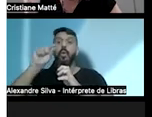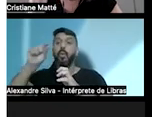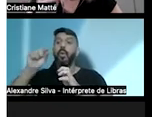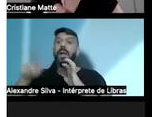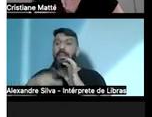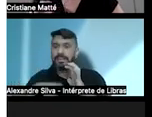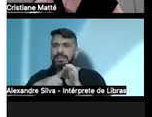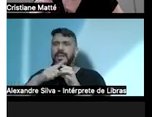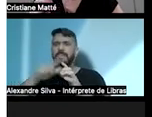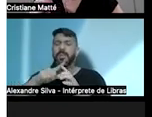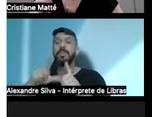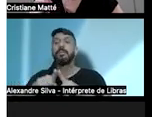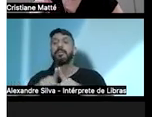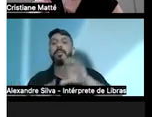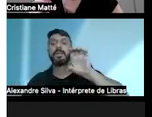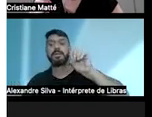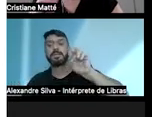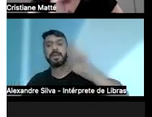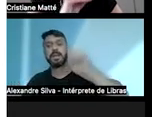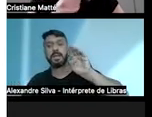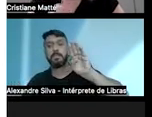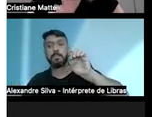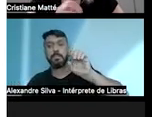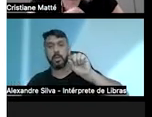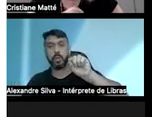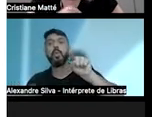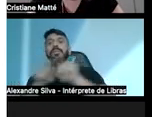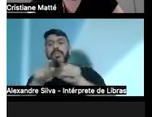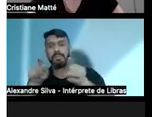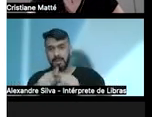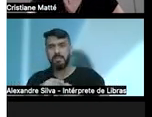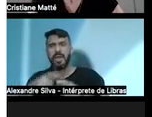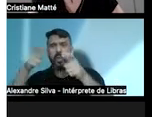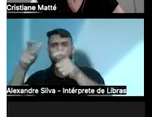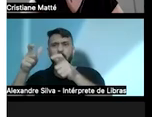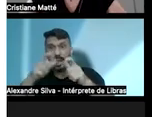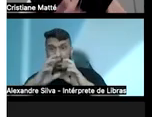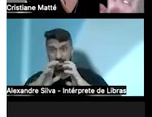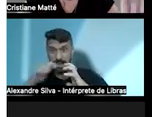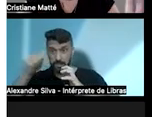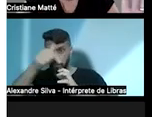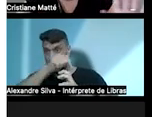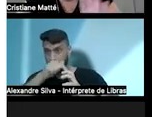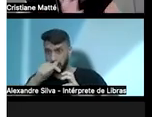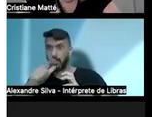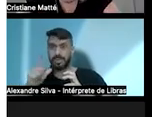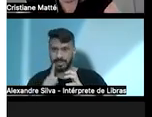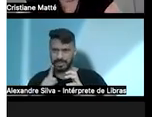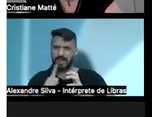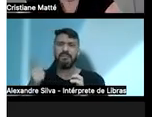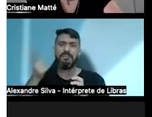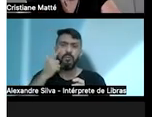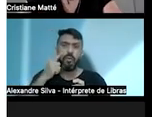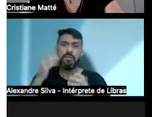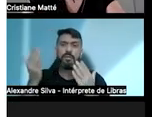o cerebelo passa a ser muito afetado também. E a gente foi ver, será que no cerebelo está acontecendo a mesma coisa? Usamos exatamente o mesmo